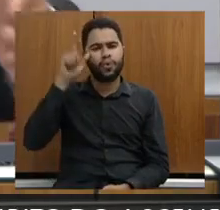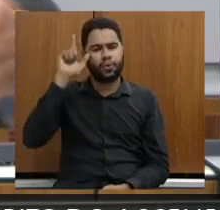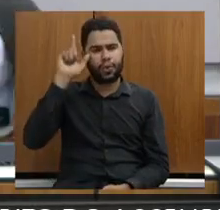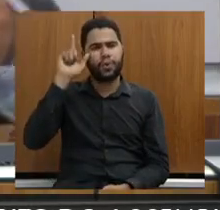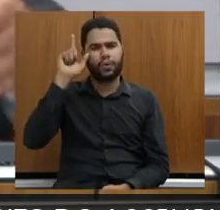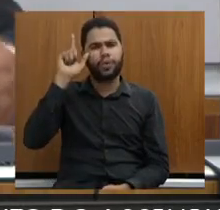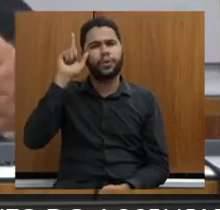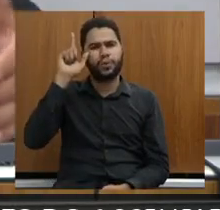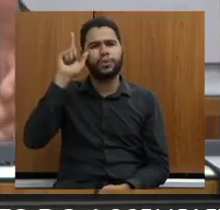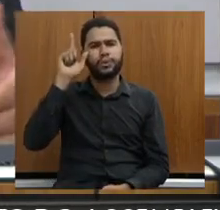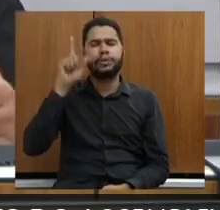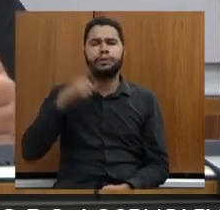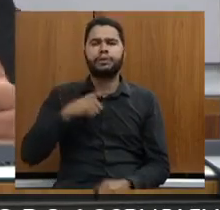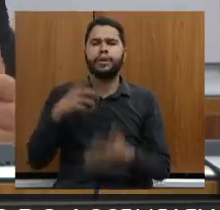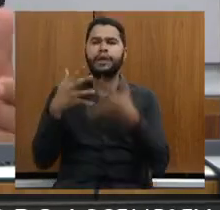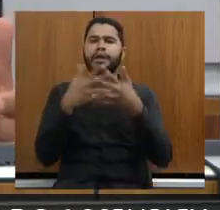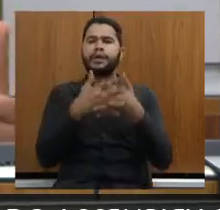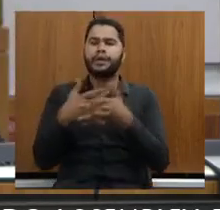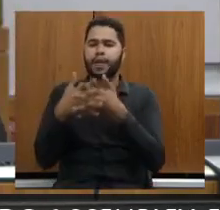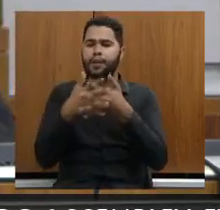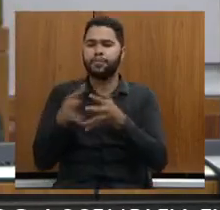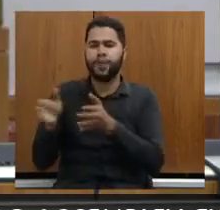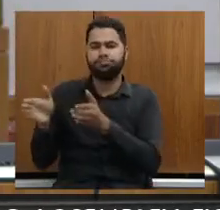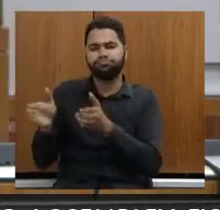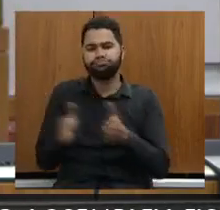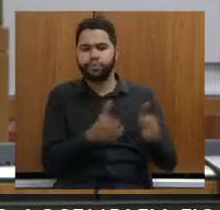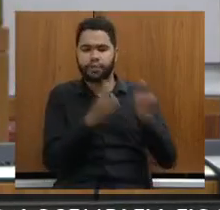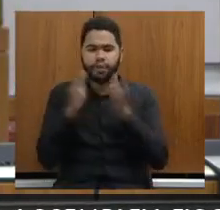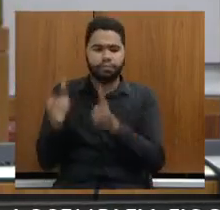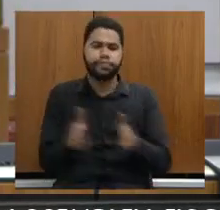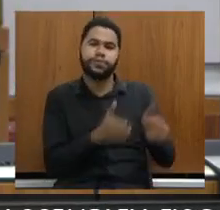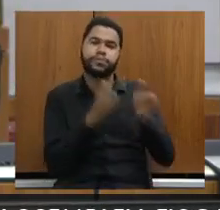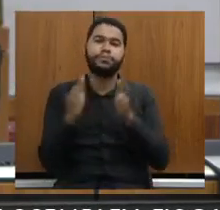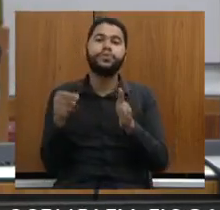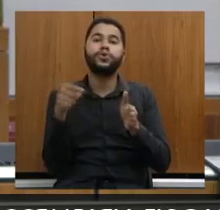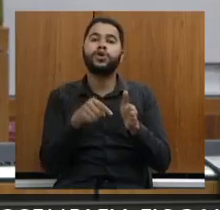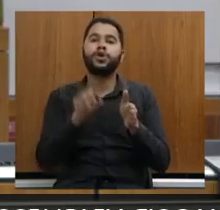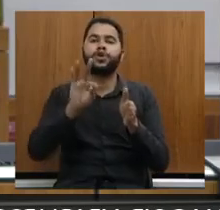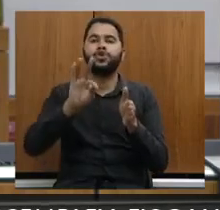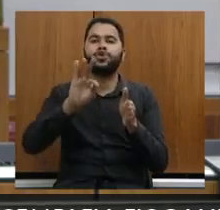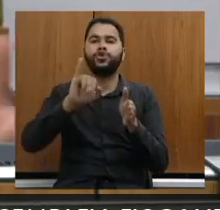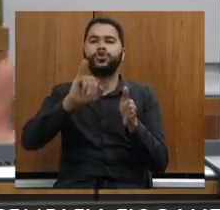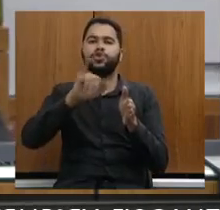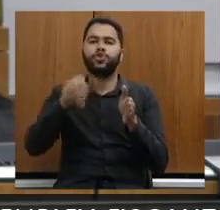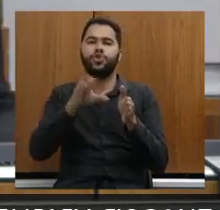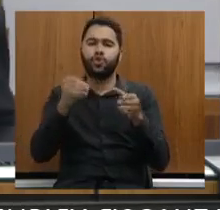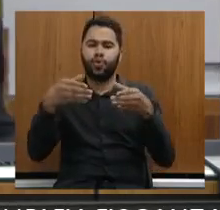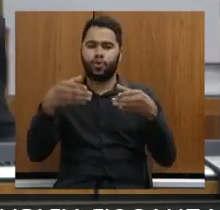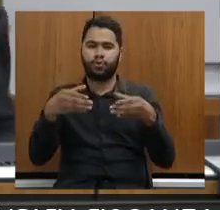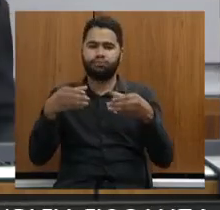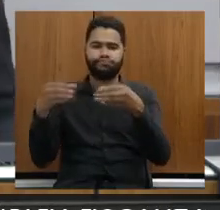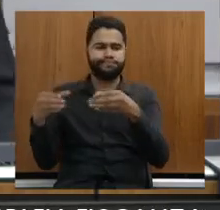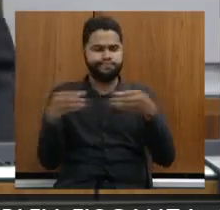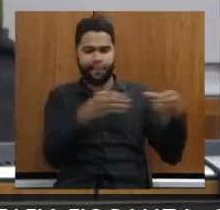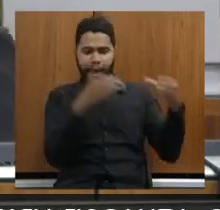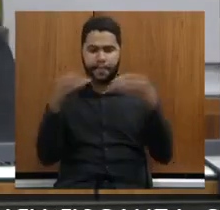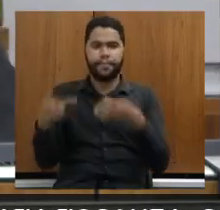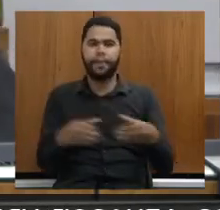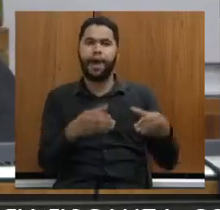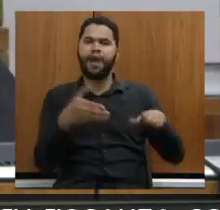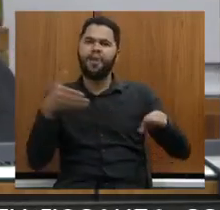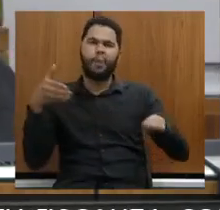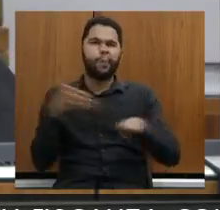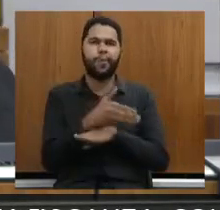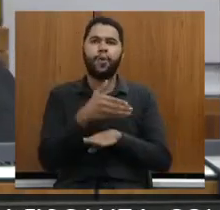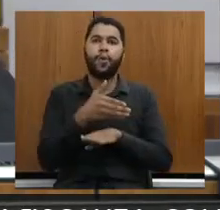estavam lá até caminhão descarregando Júnior parece que mais 40 pessoas invadiram a fazenda né